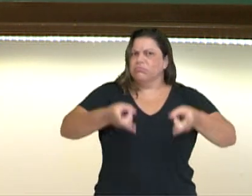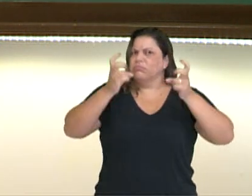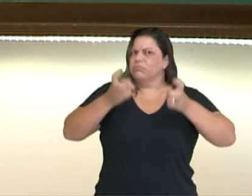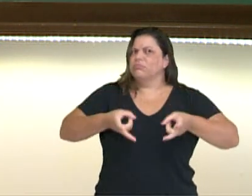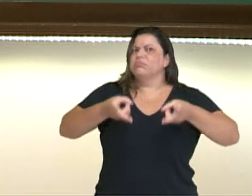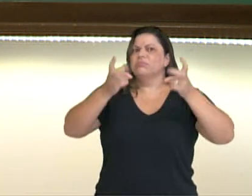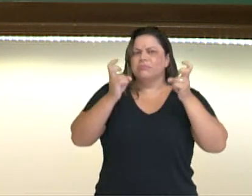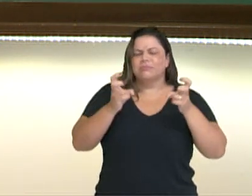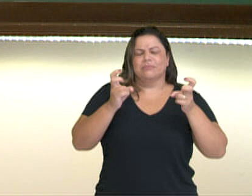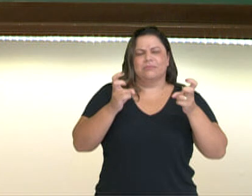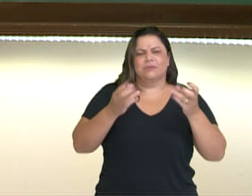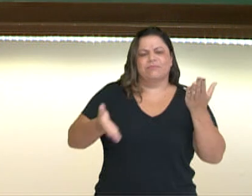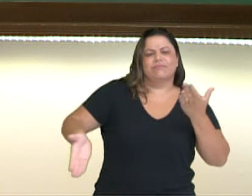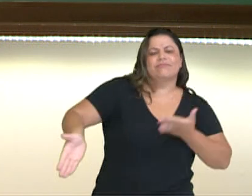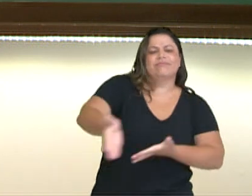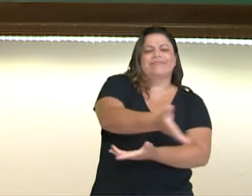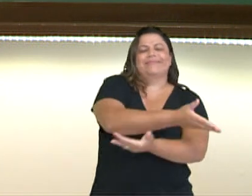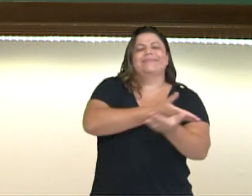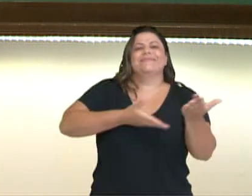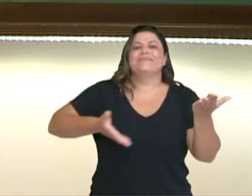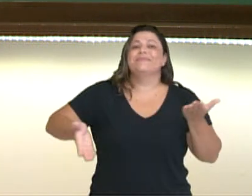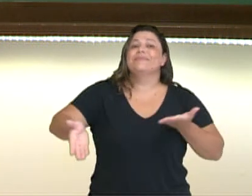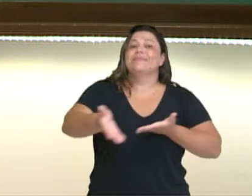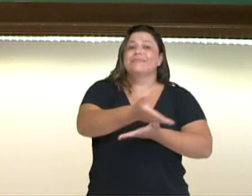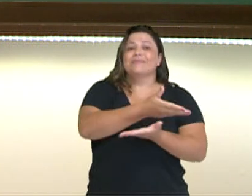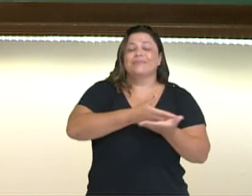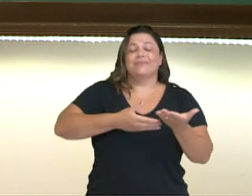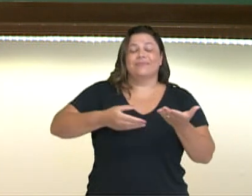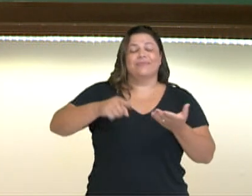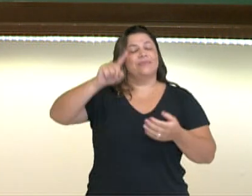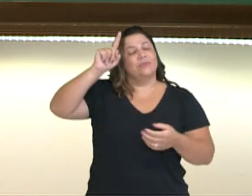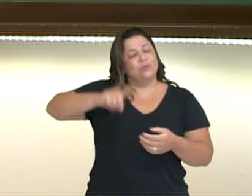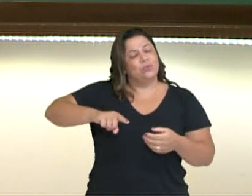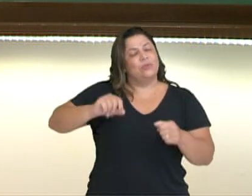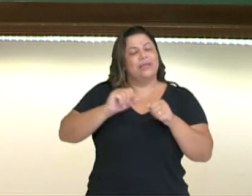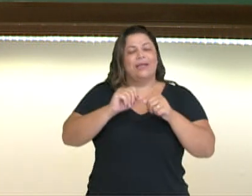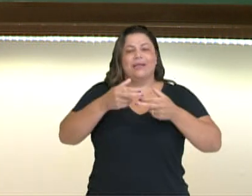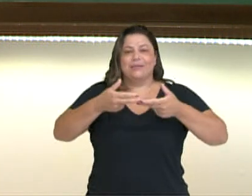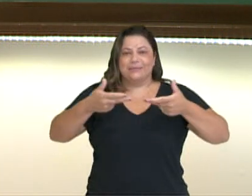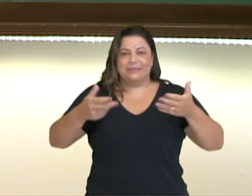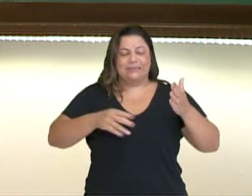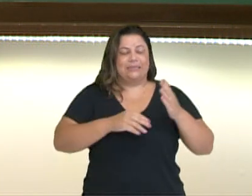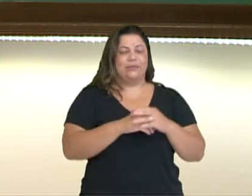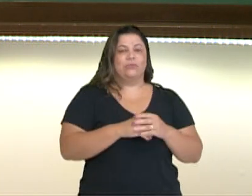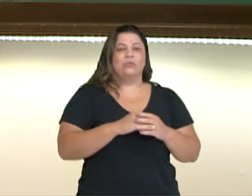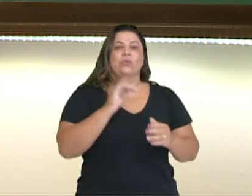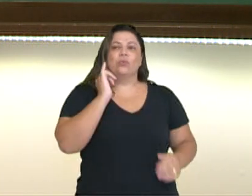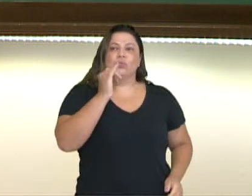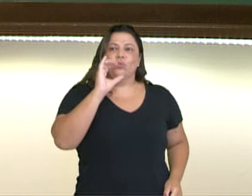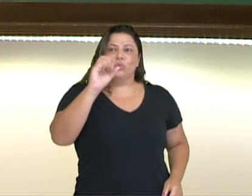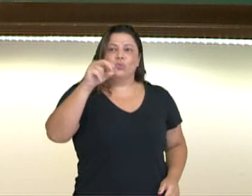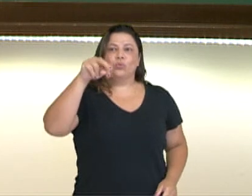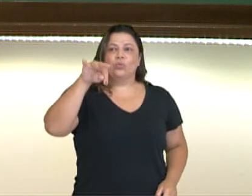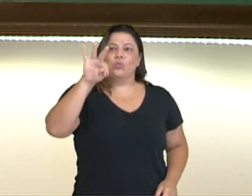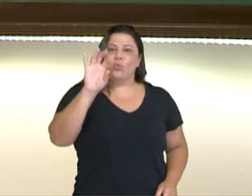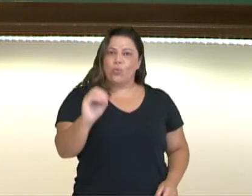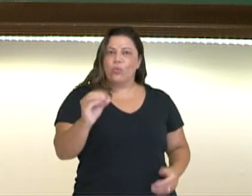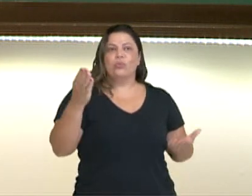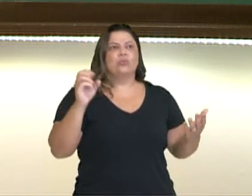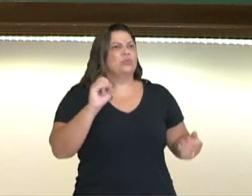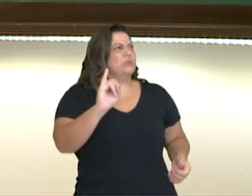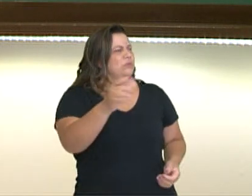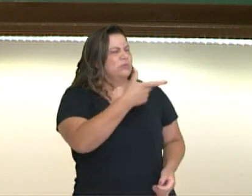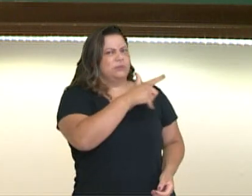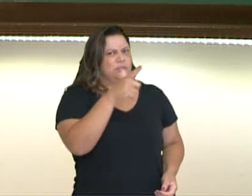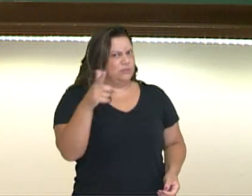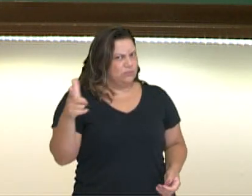a intertextualidade com o que está sendo citado aqui no conto, por exemplo. Se você não tem essa